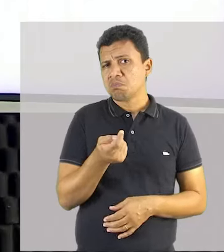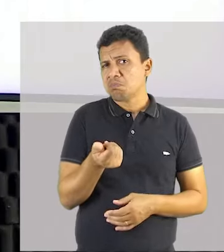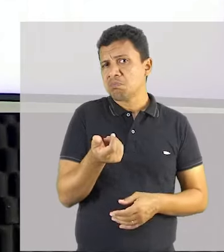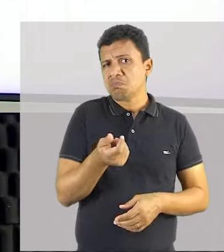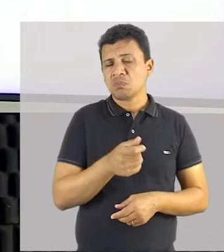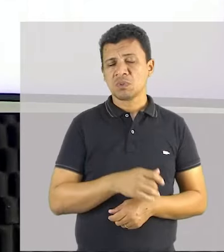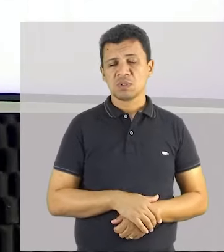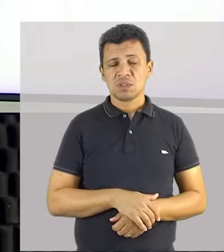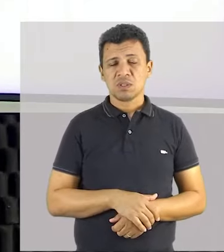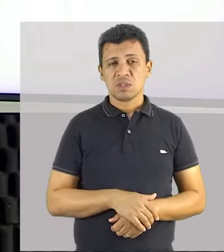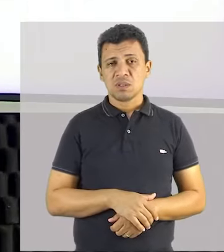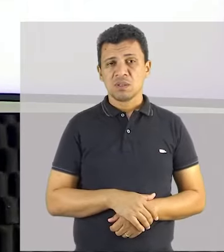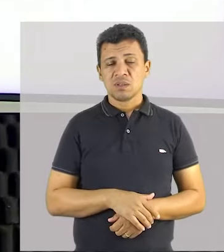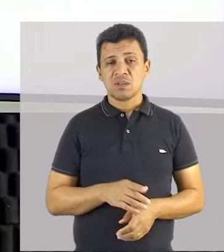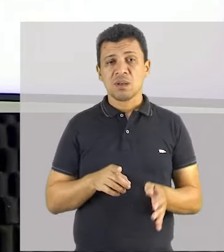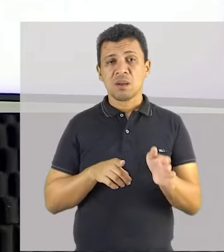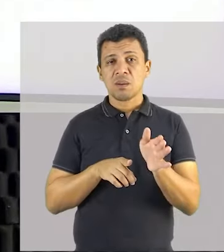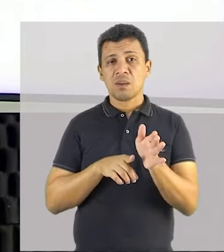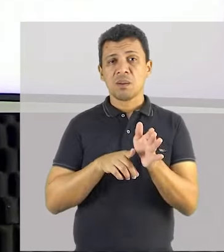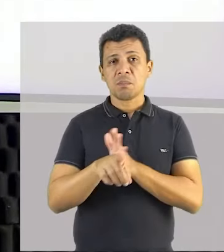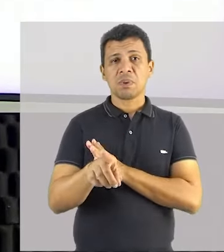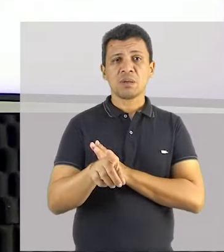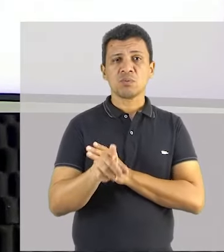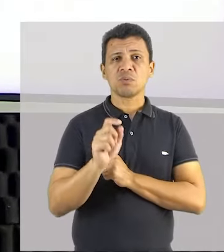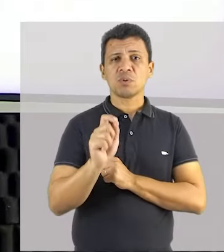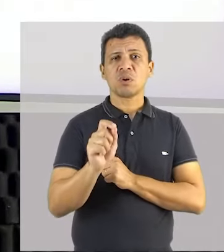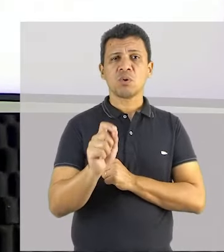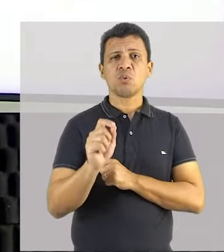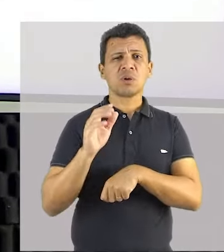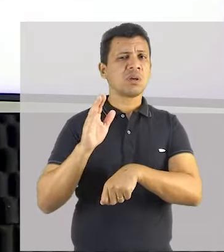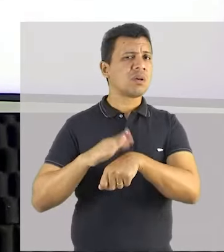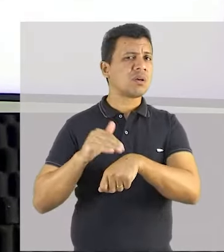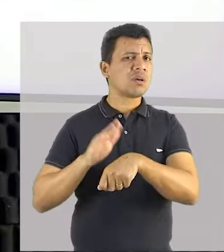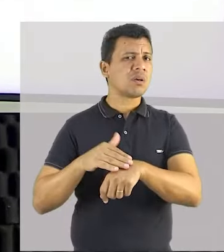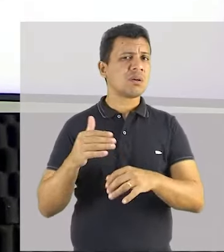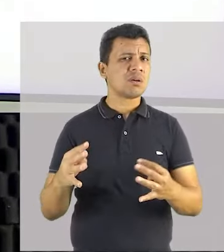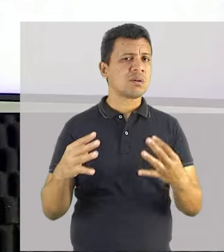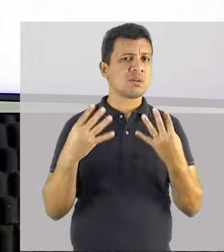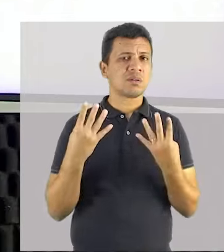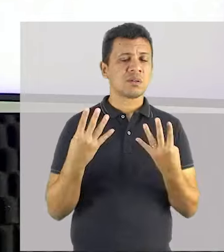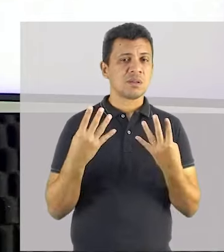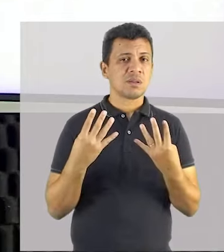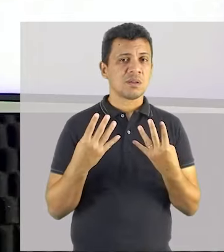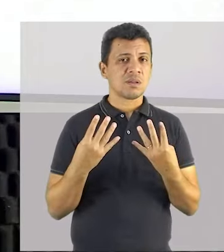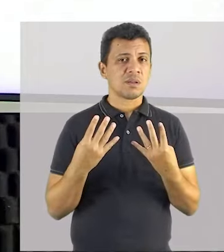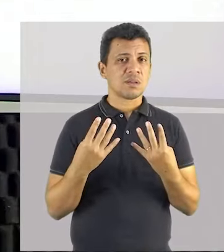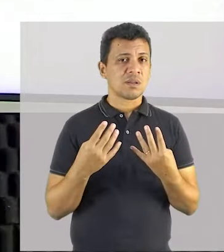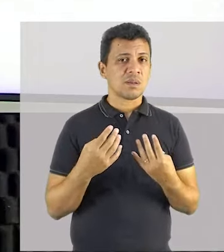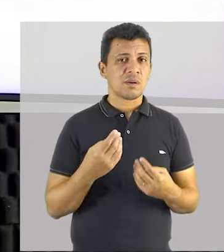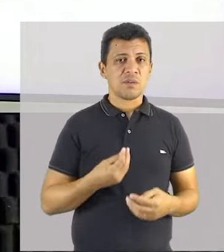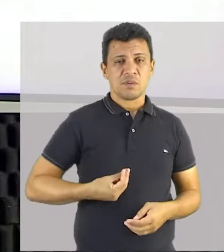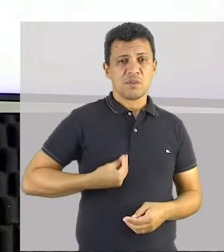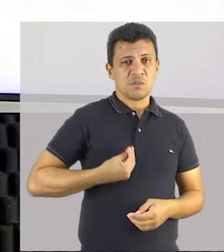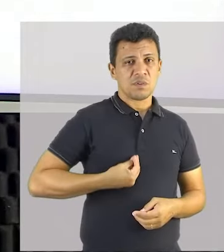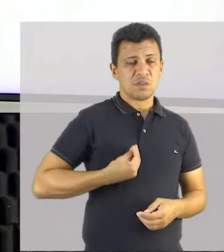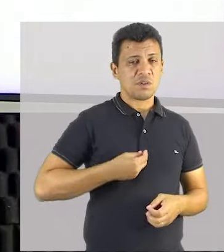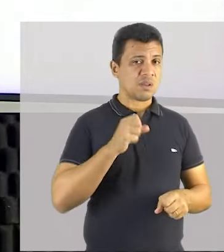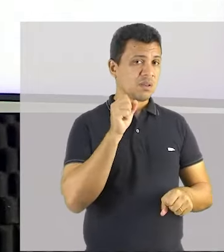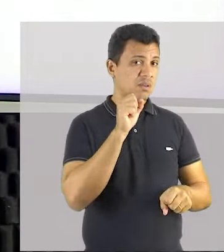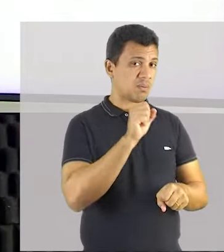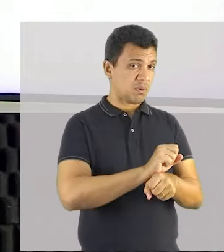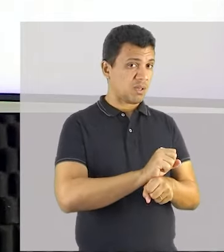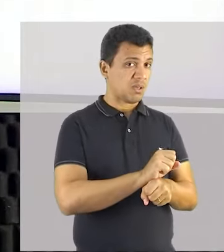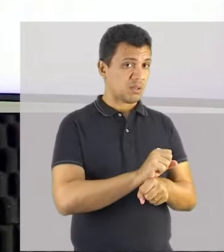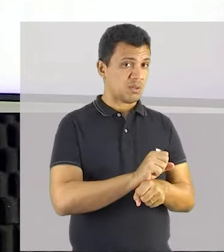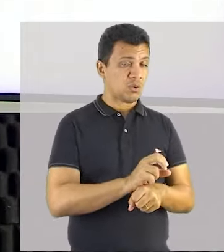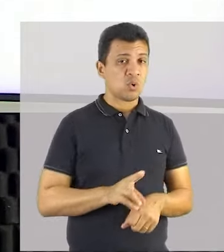isso a questão foi a questão chamou atenção pro fato de que eh ser sedentário mesmo sem